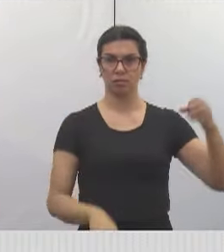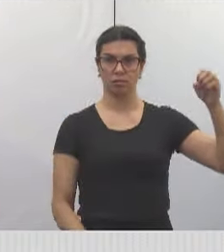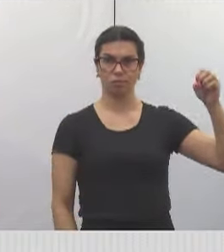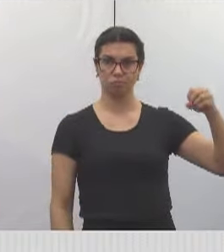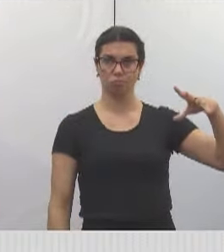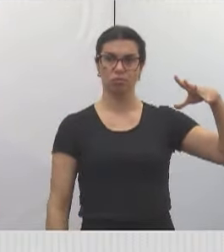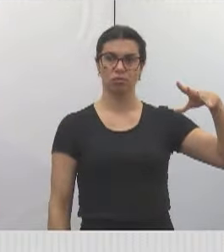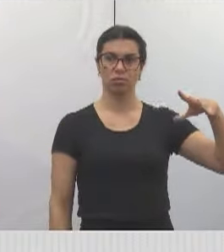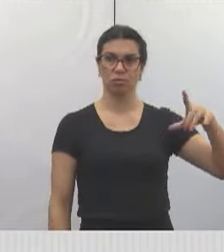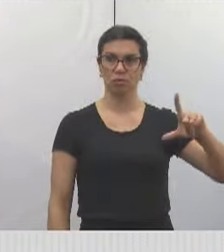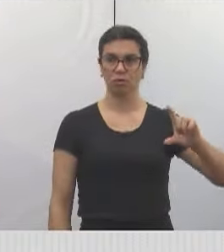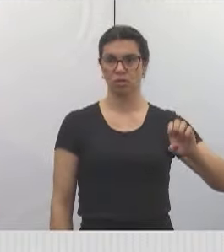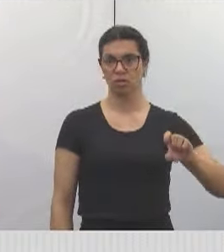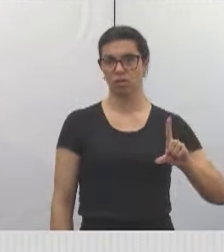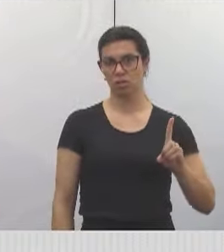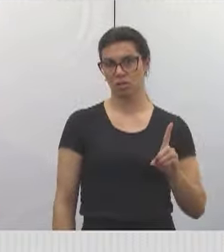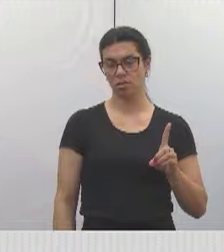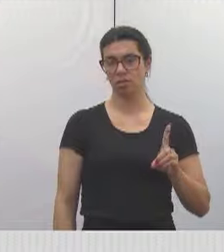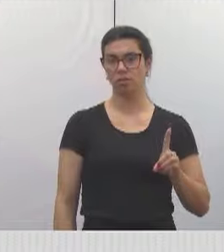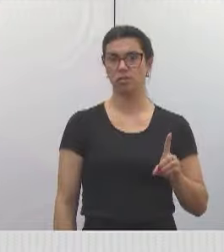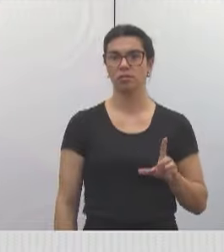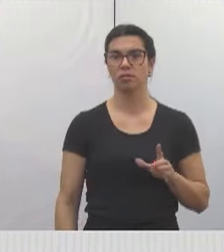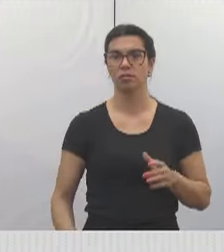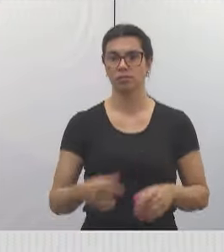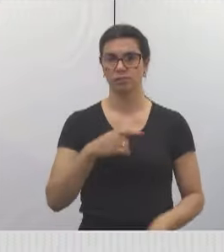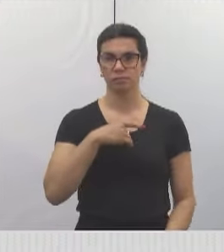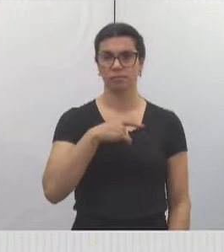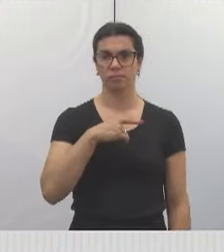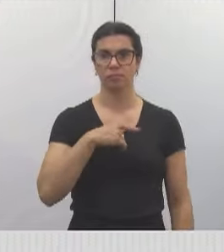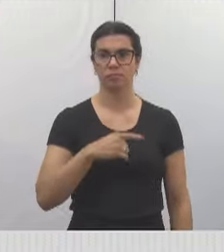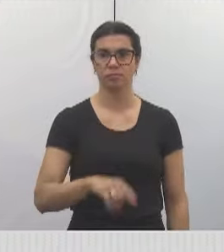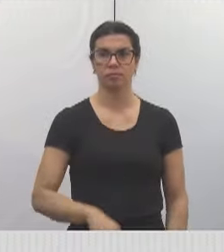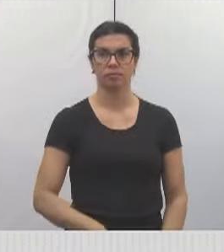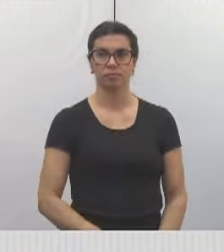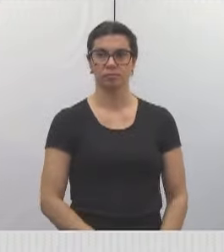Lua, todo iluminado pela LED.